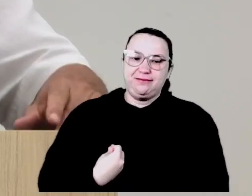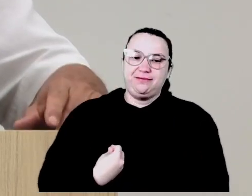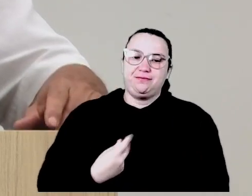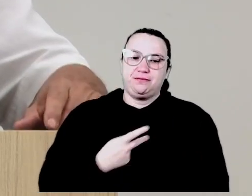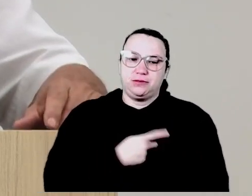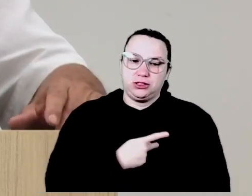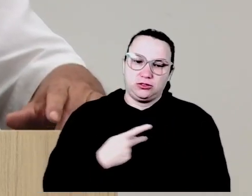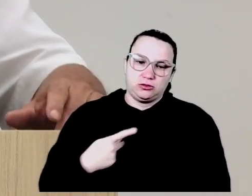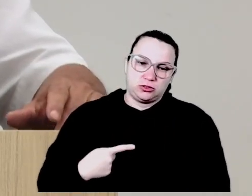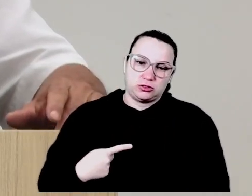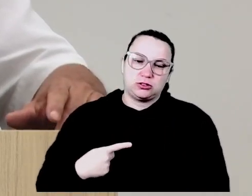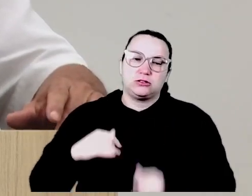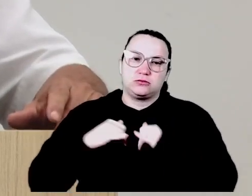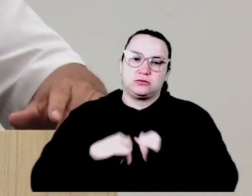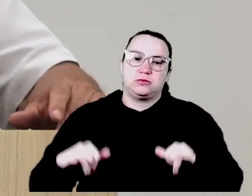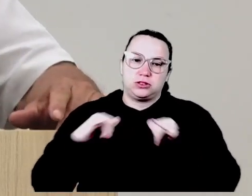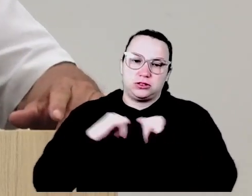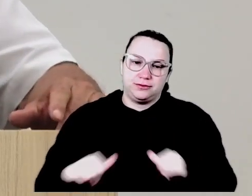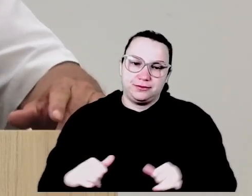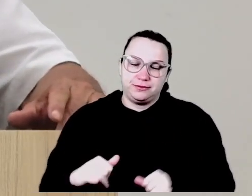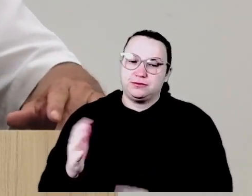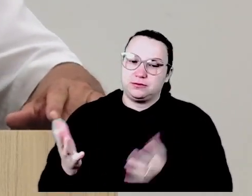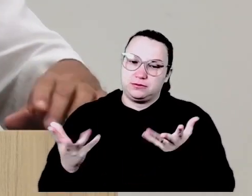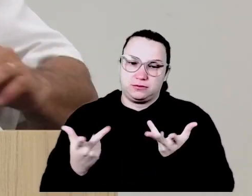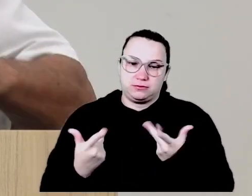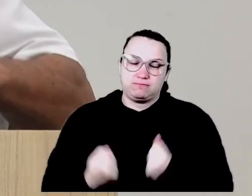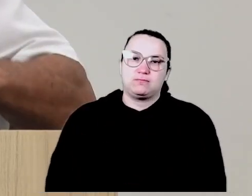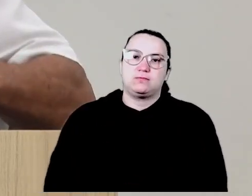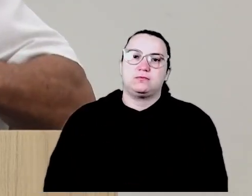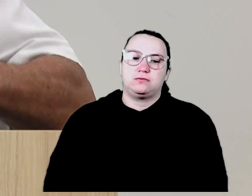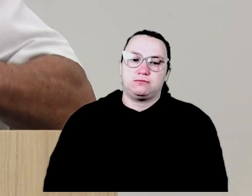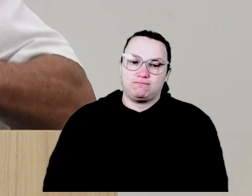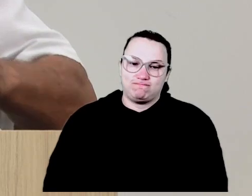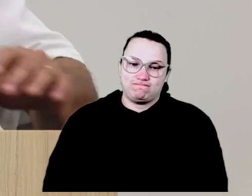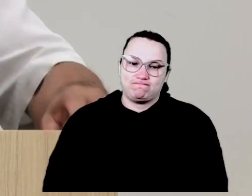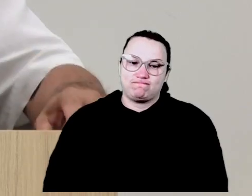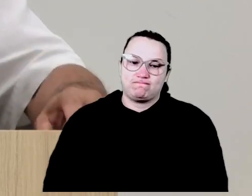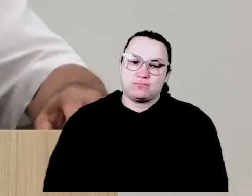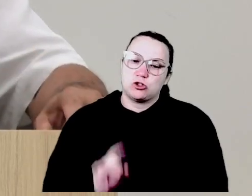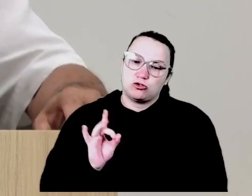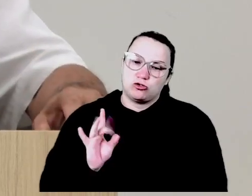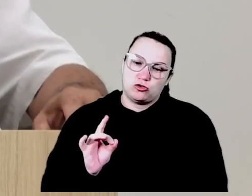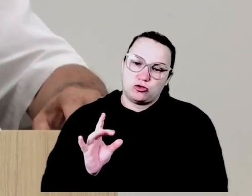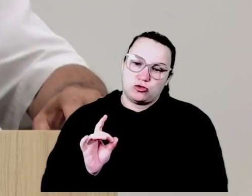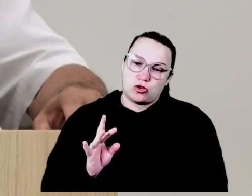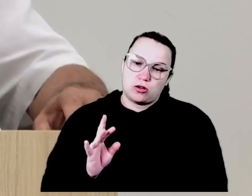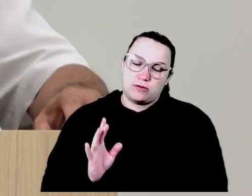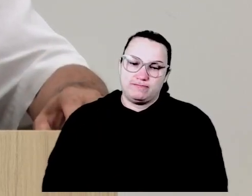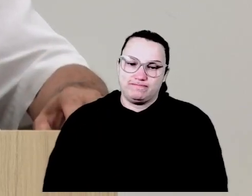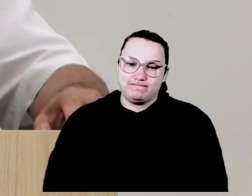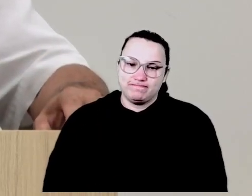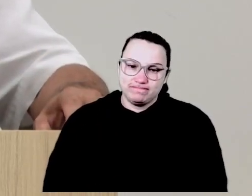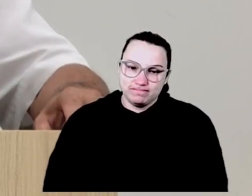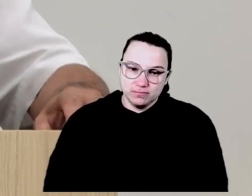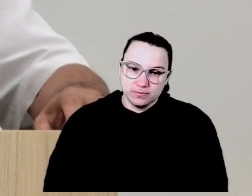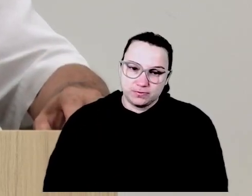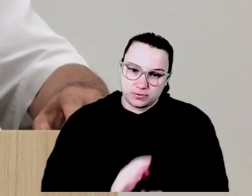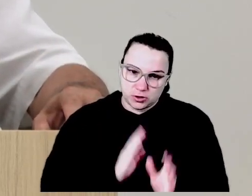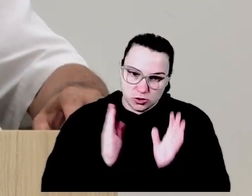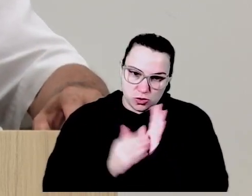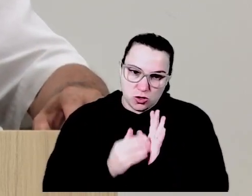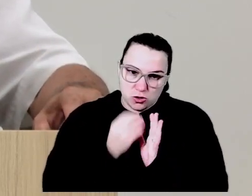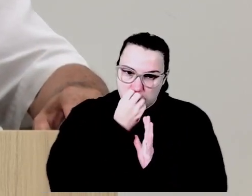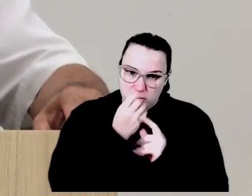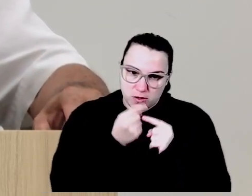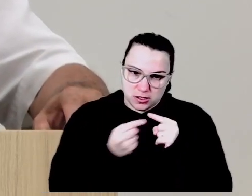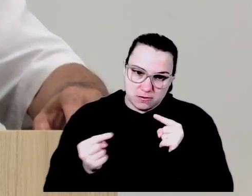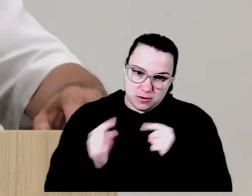teve pregando lá ontem uma maravilha então seria essa minha minha minha fala Tenham todos aí uma boa semana